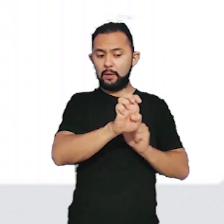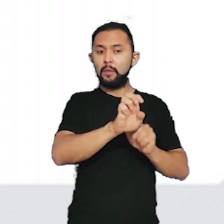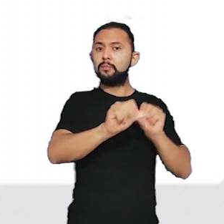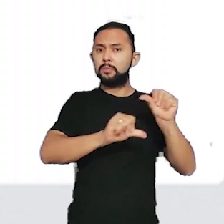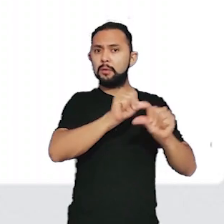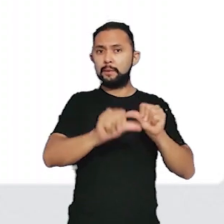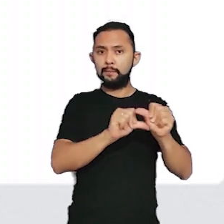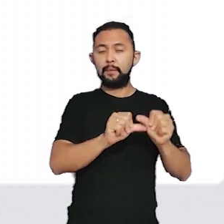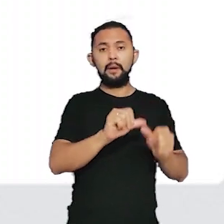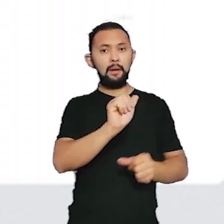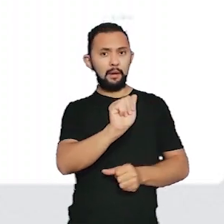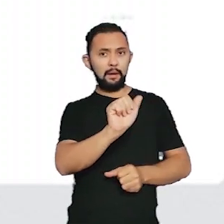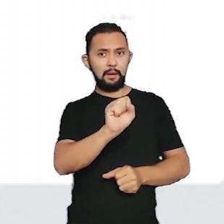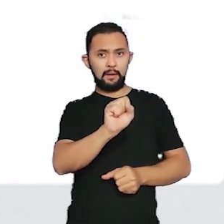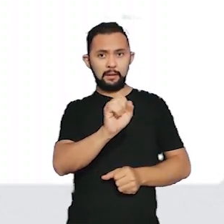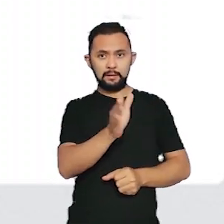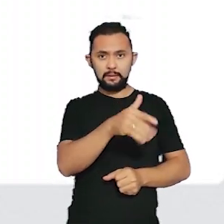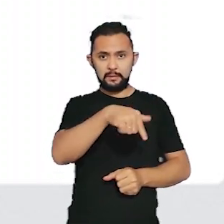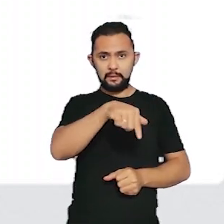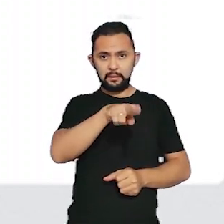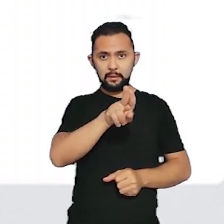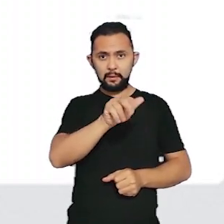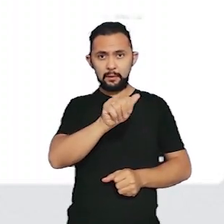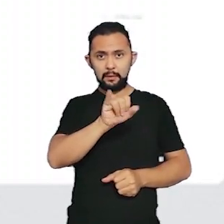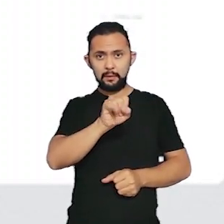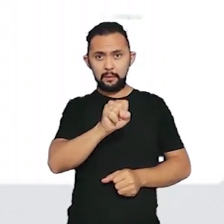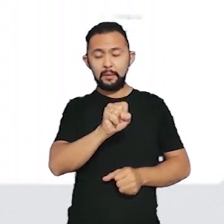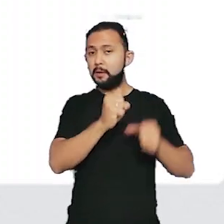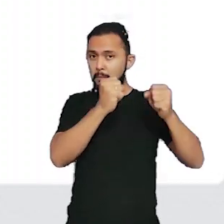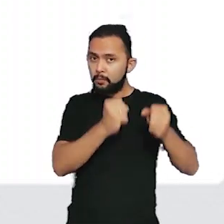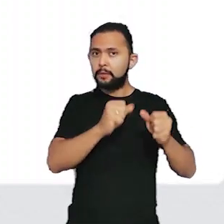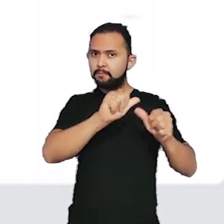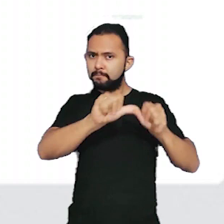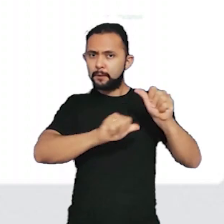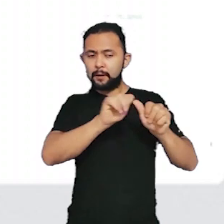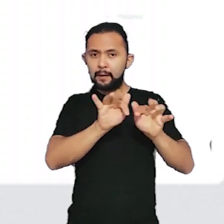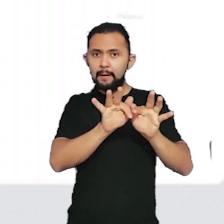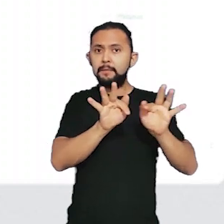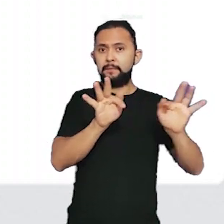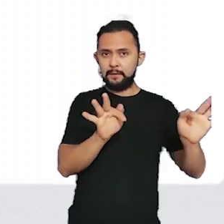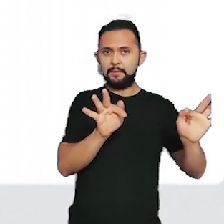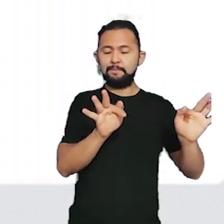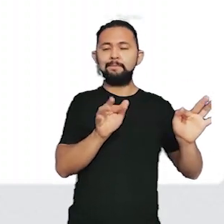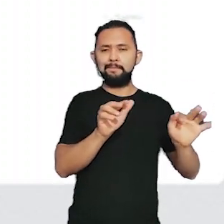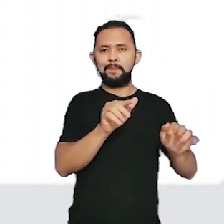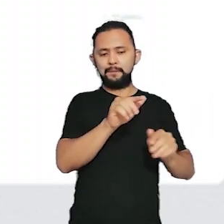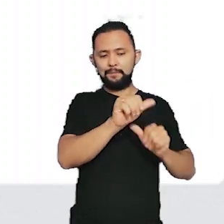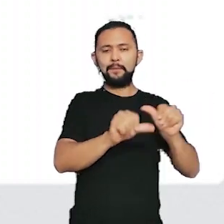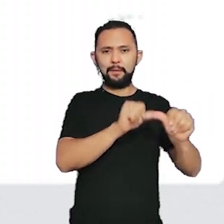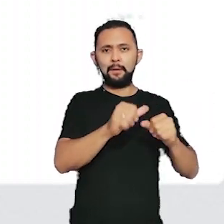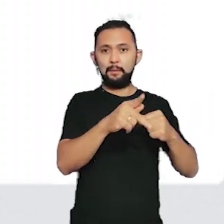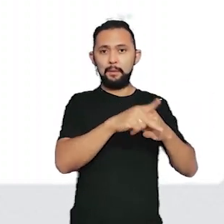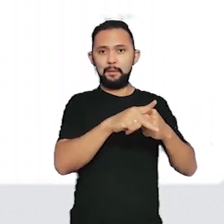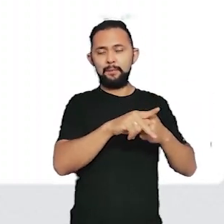coisas as quais eu não sei dizer. Então, eu posso trocar esse que pelo